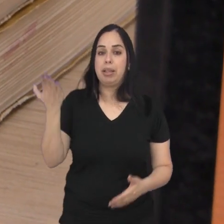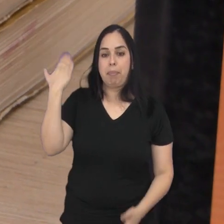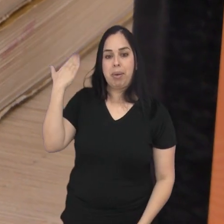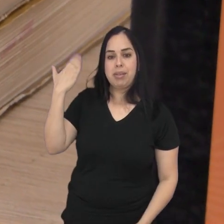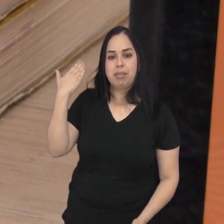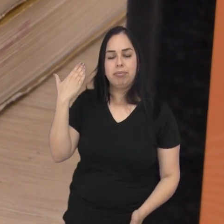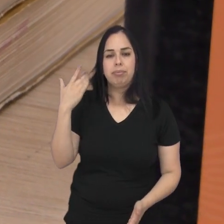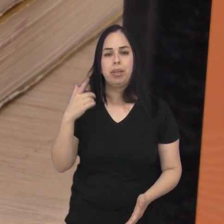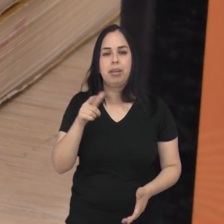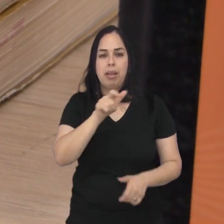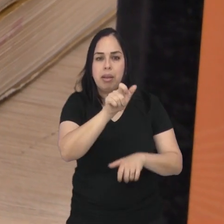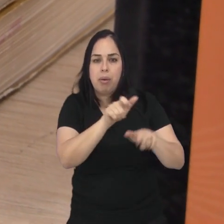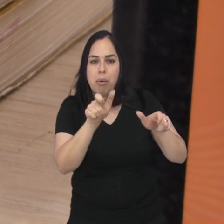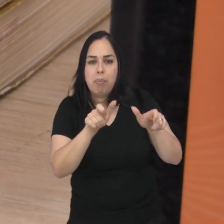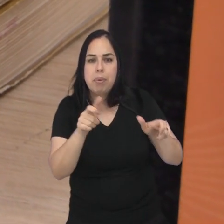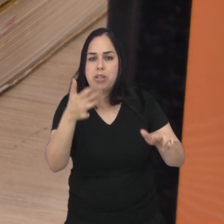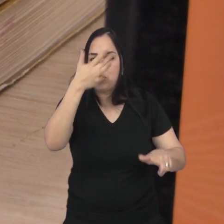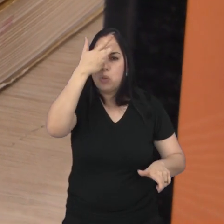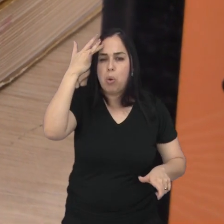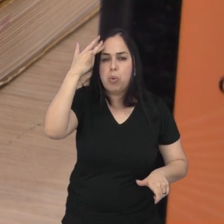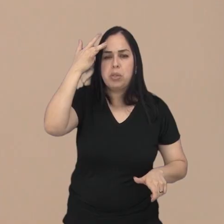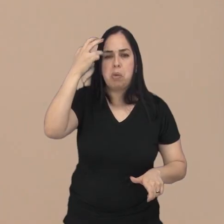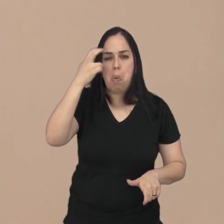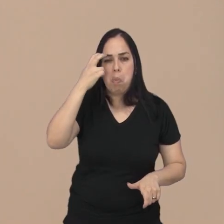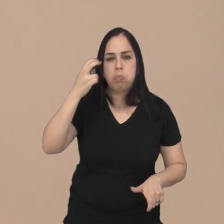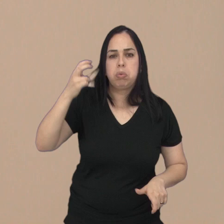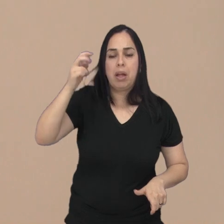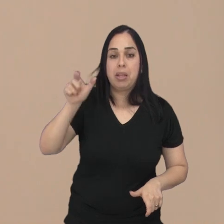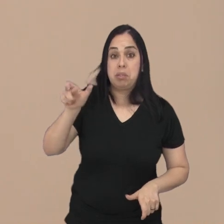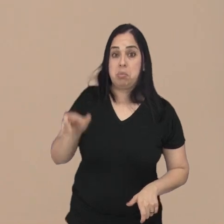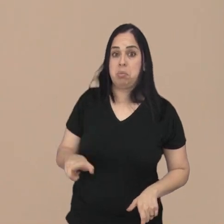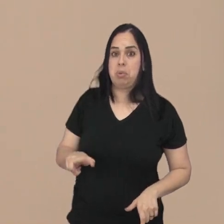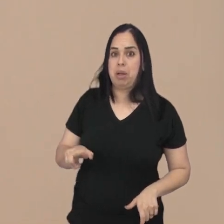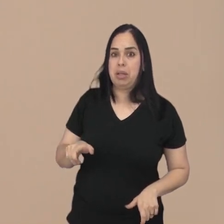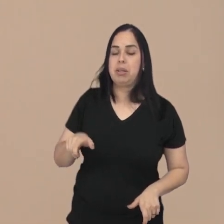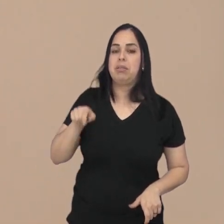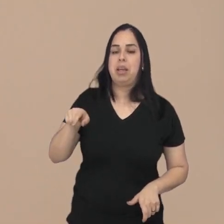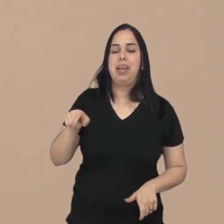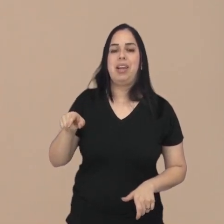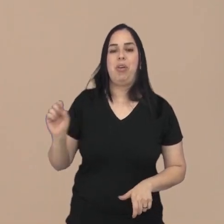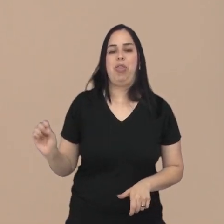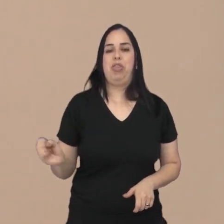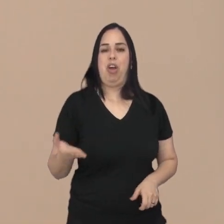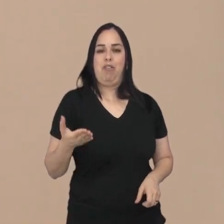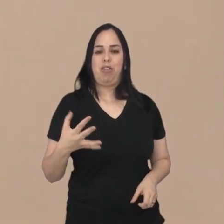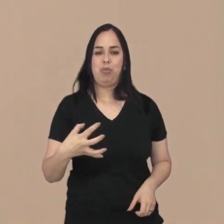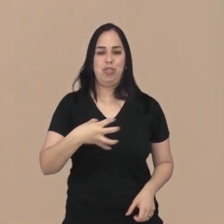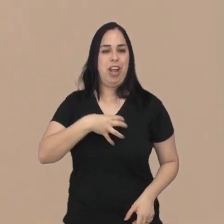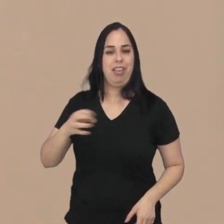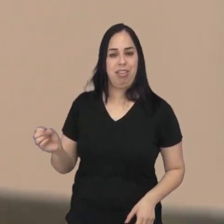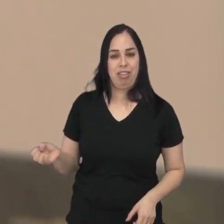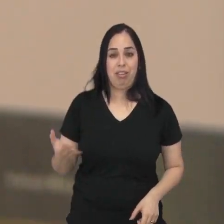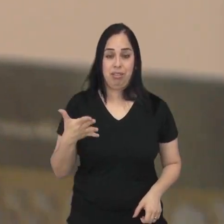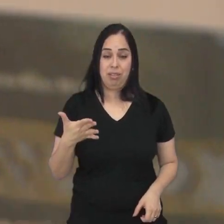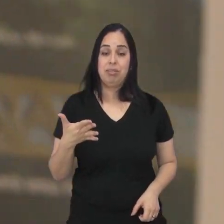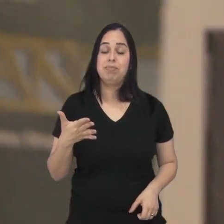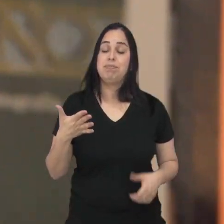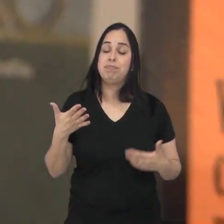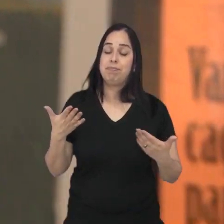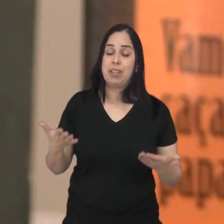o periódico reunia pensadores importantes e Cassiano, mesmo sendo considerado um modernista com